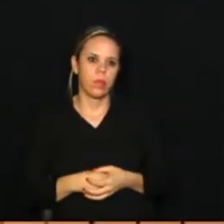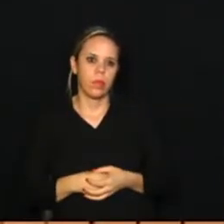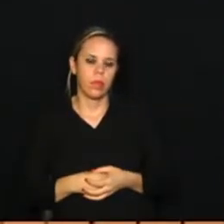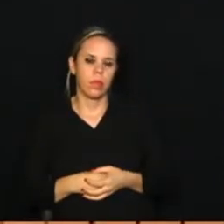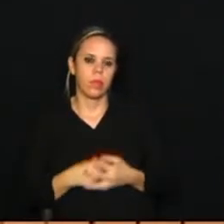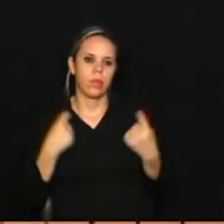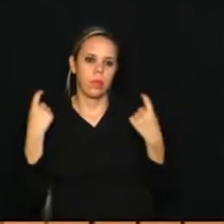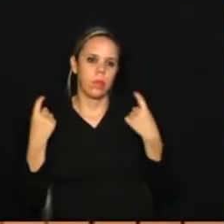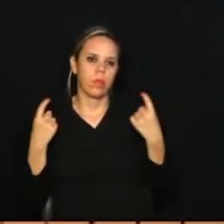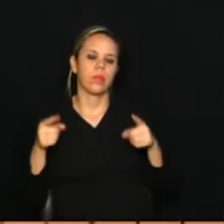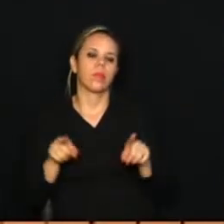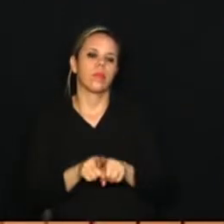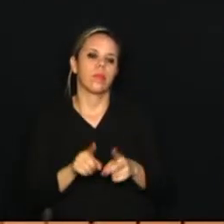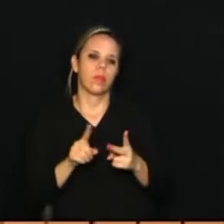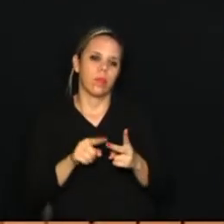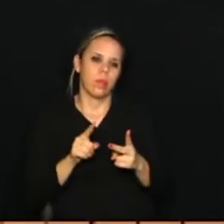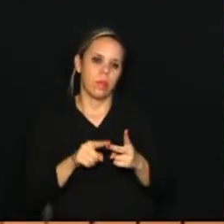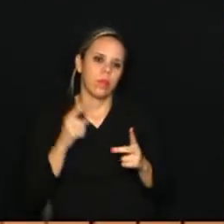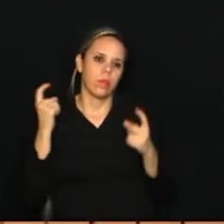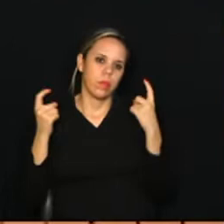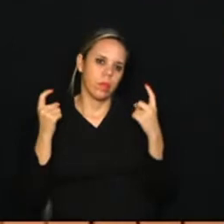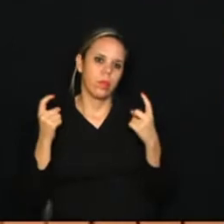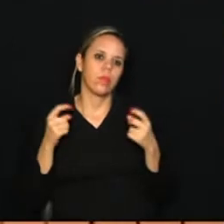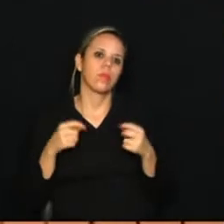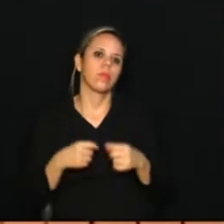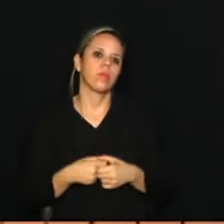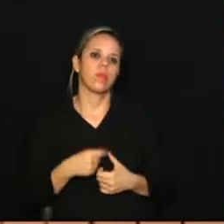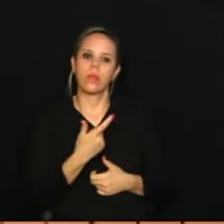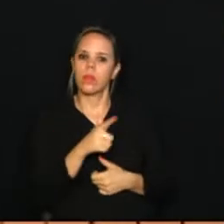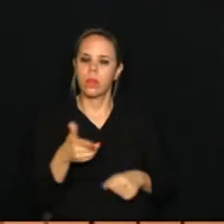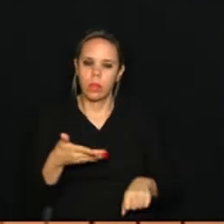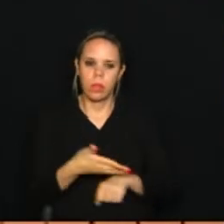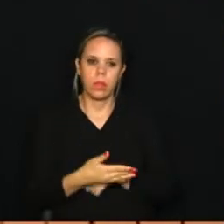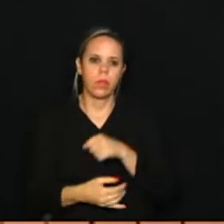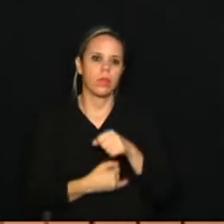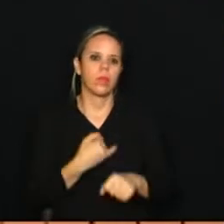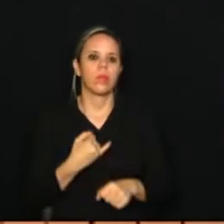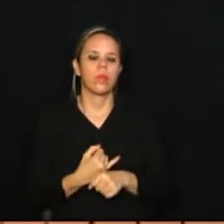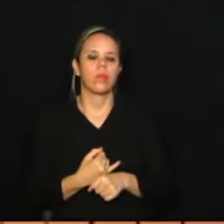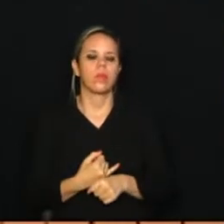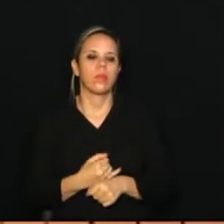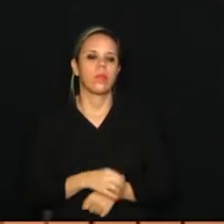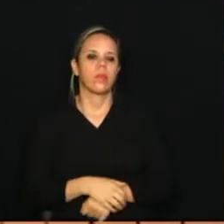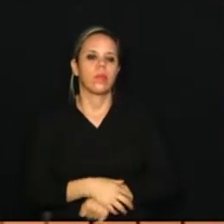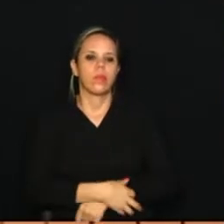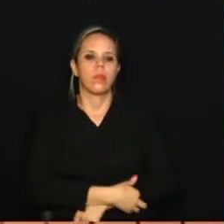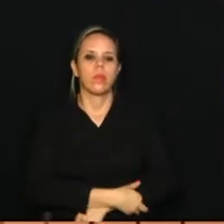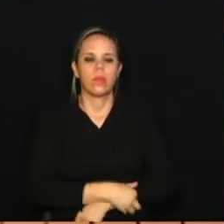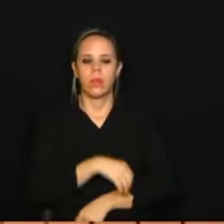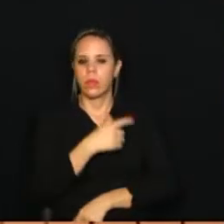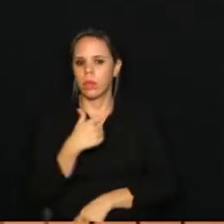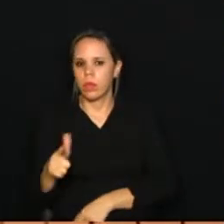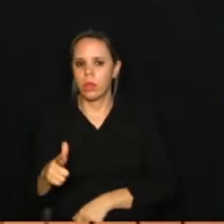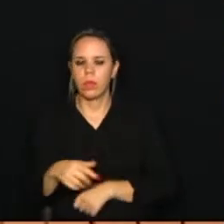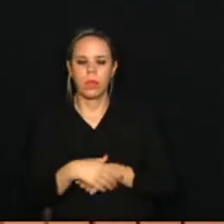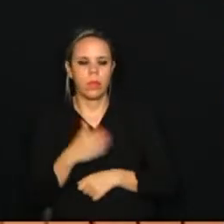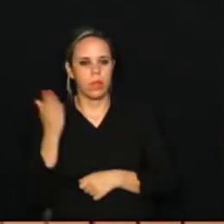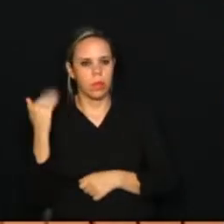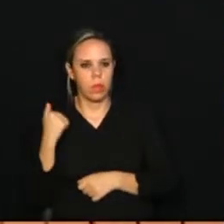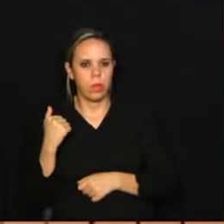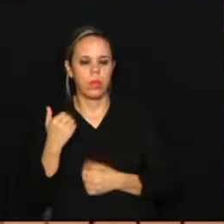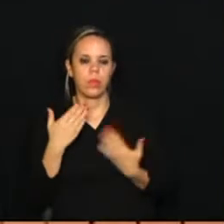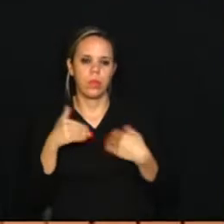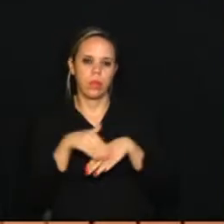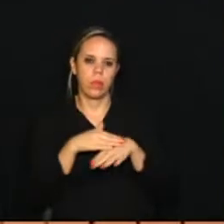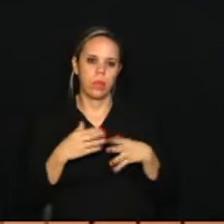preocupo também com a questão deles não terem acesso à internet. Muitos não têm esse acesso, a gente sabe. Eu conversei